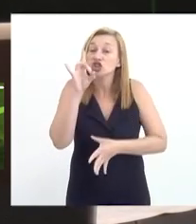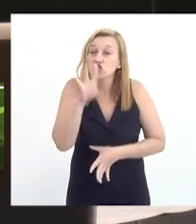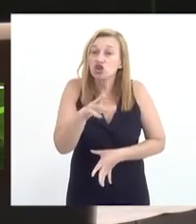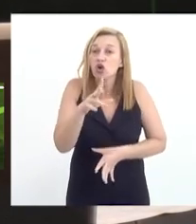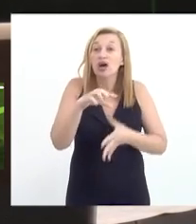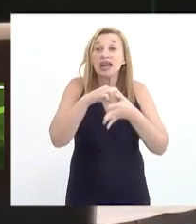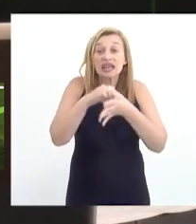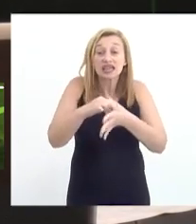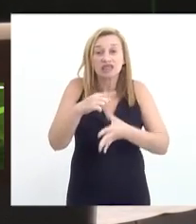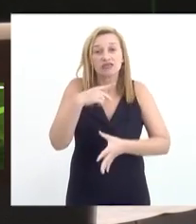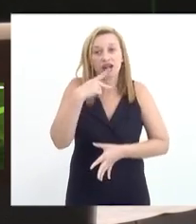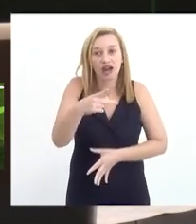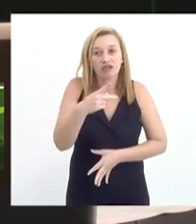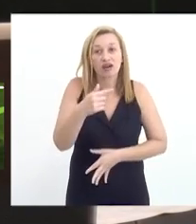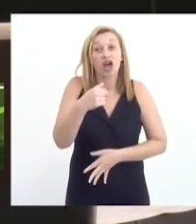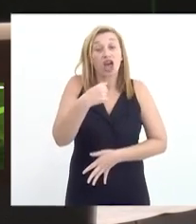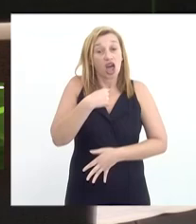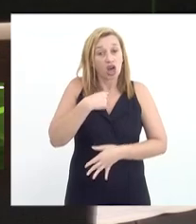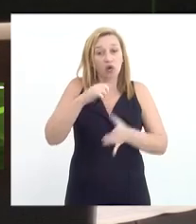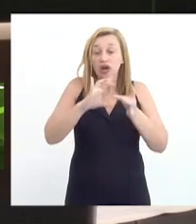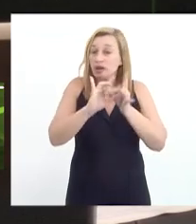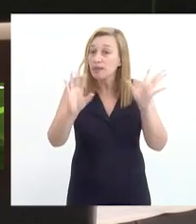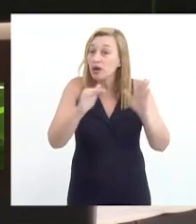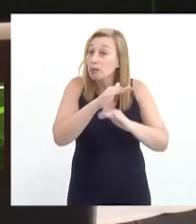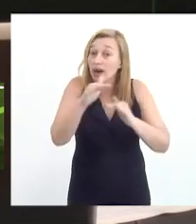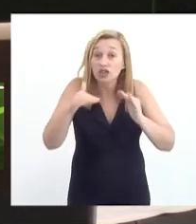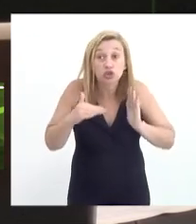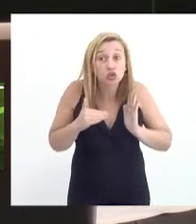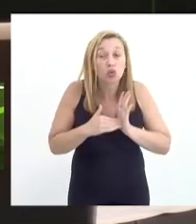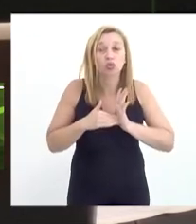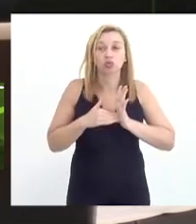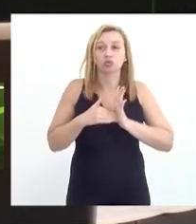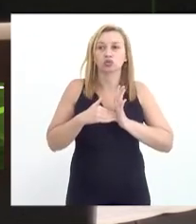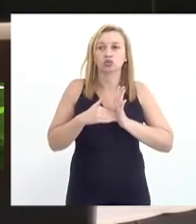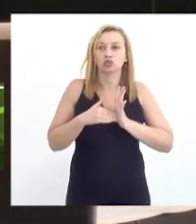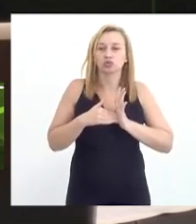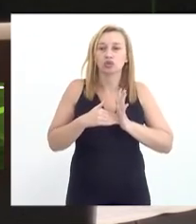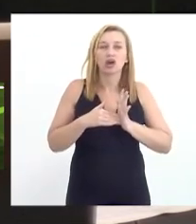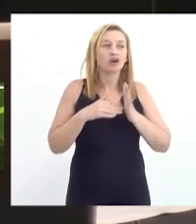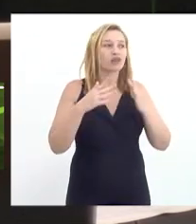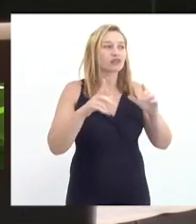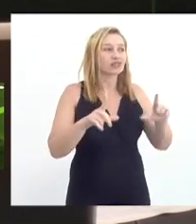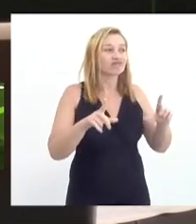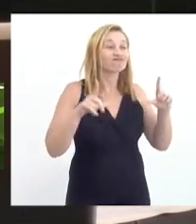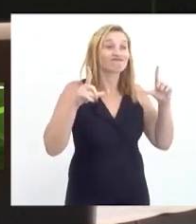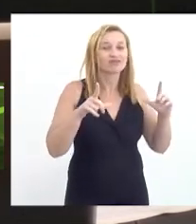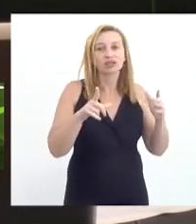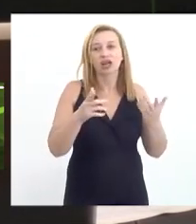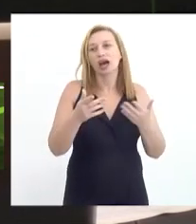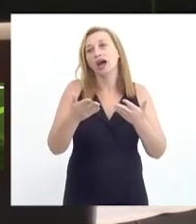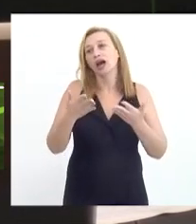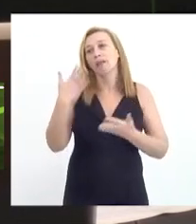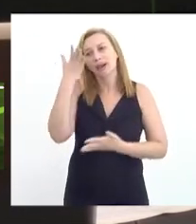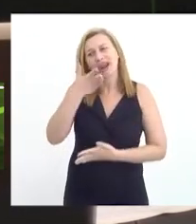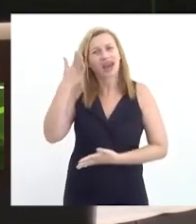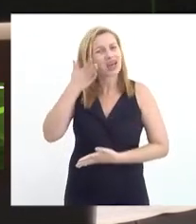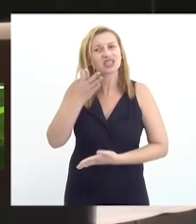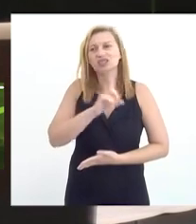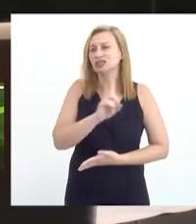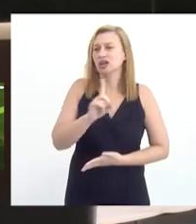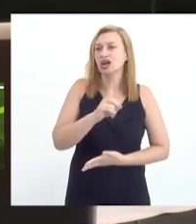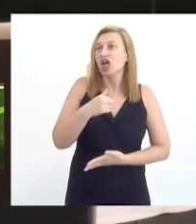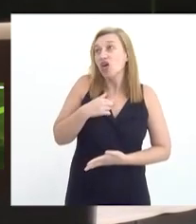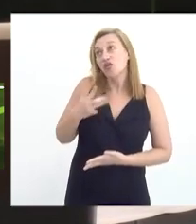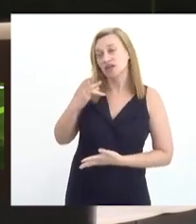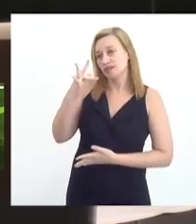Eu Abro para todos Eu sei disso Mas para cada um Fazer um discurso Então você é breve Você é breve E a